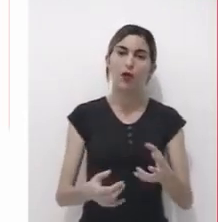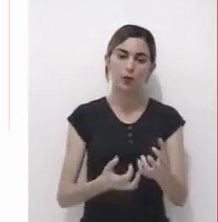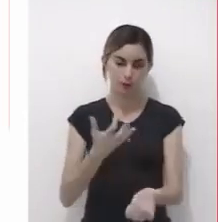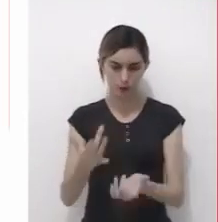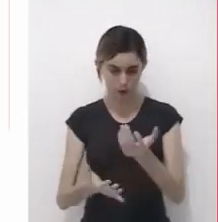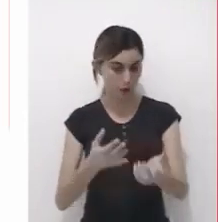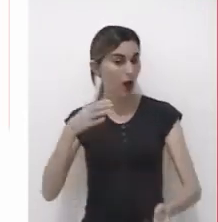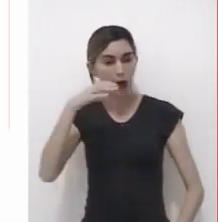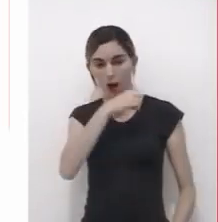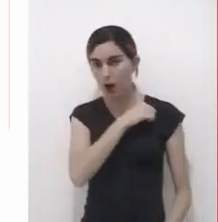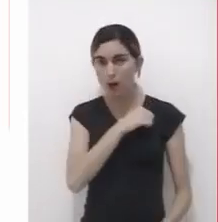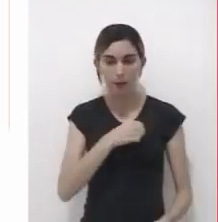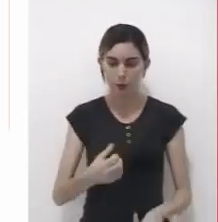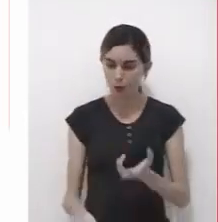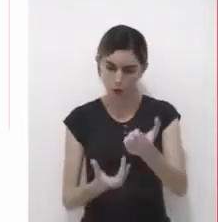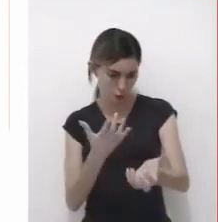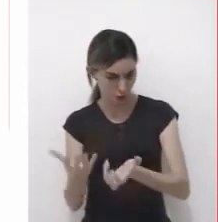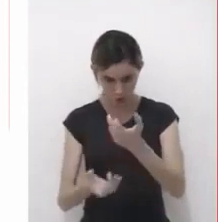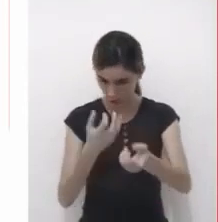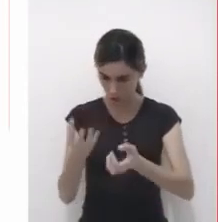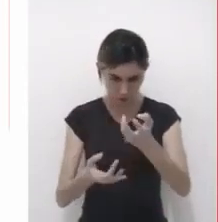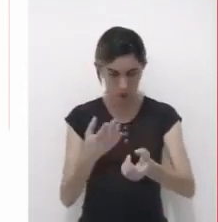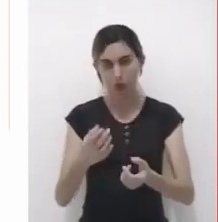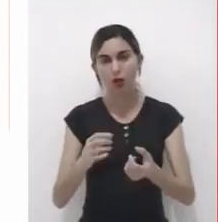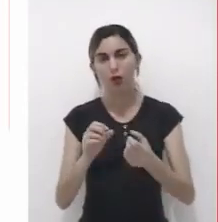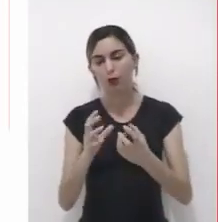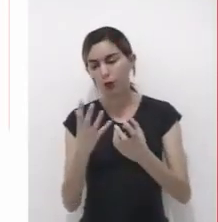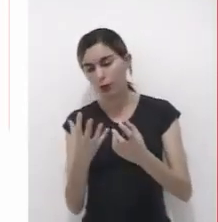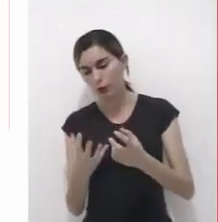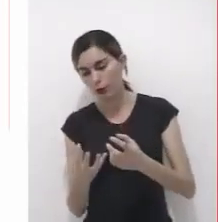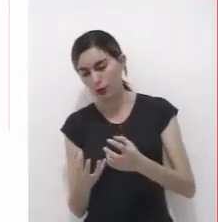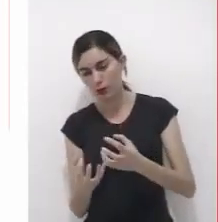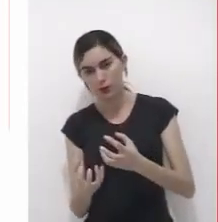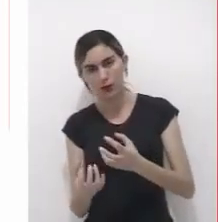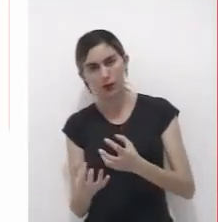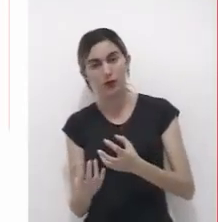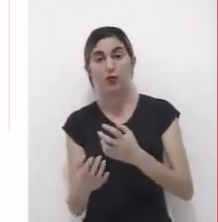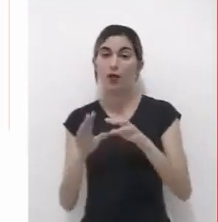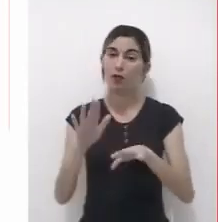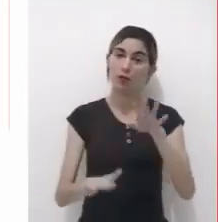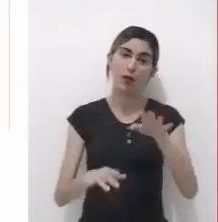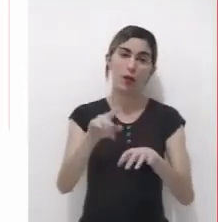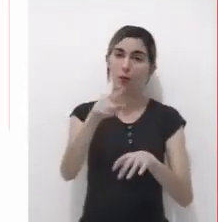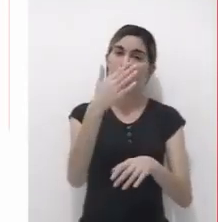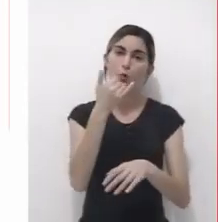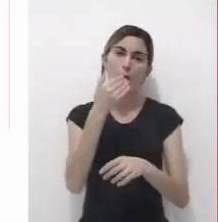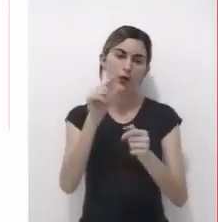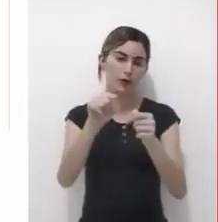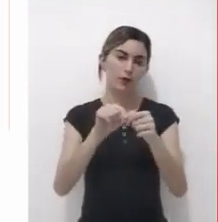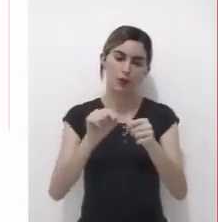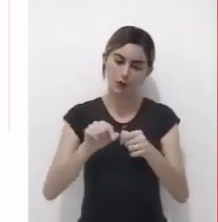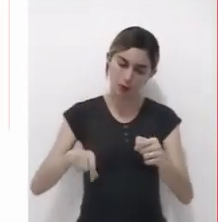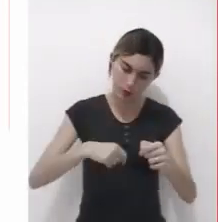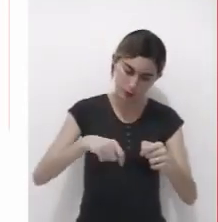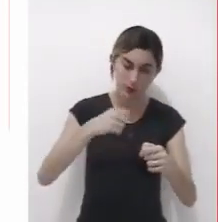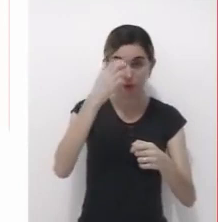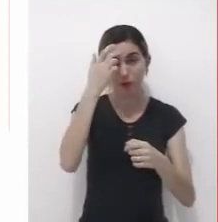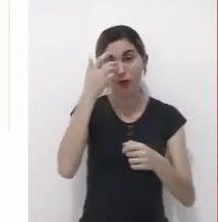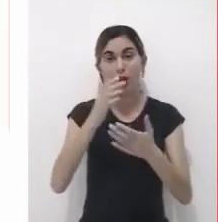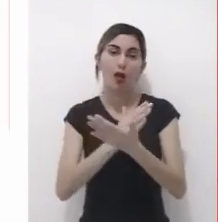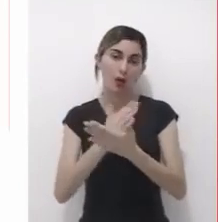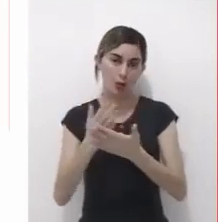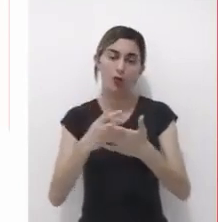Vai cozinhar muito mais rápido do que aquele fogo lento. Agora, lógico que depende da receita que você estiver fazendo, porque